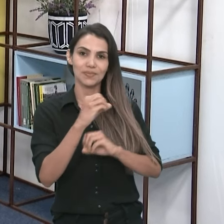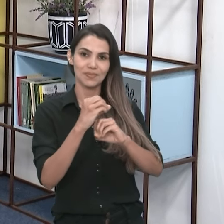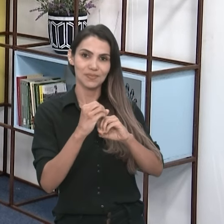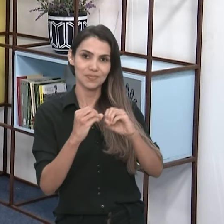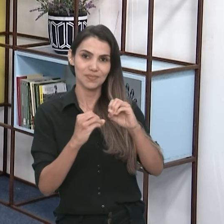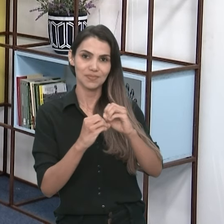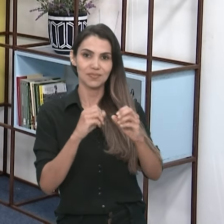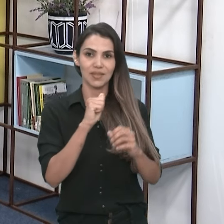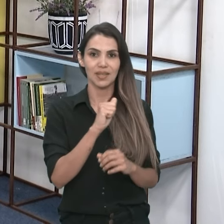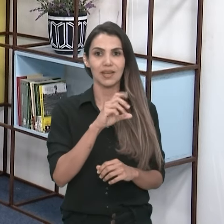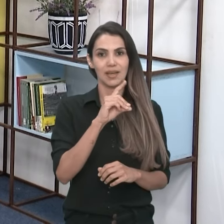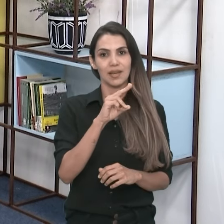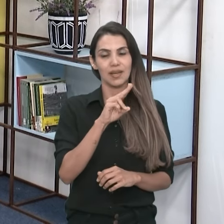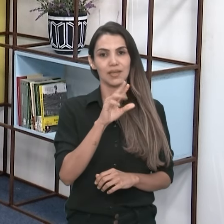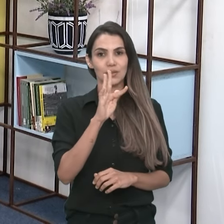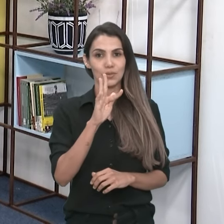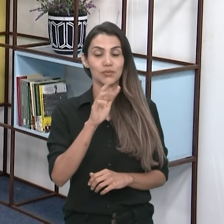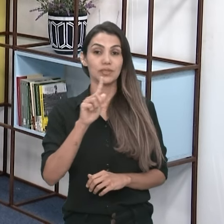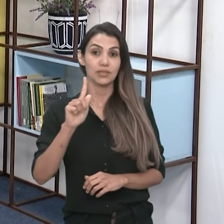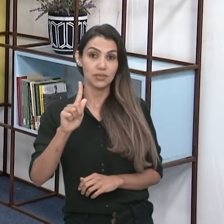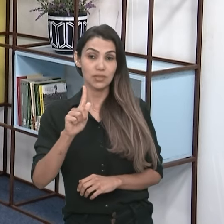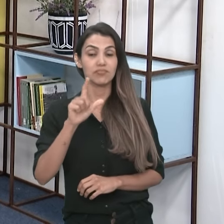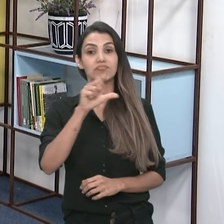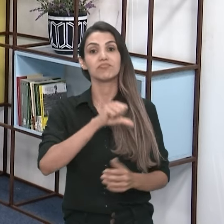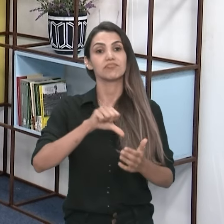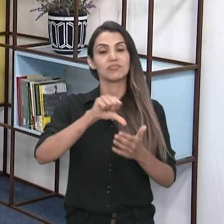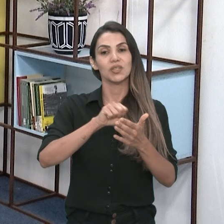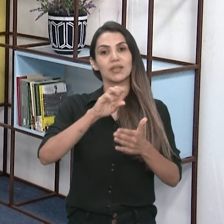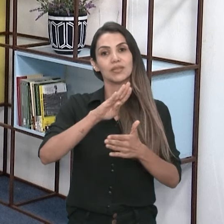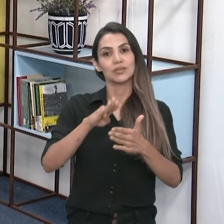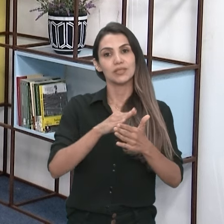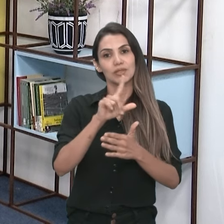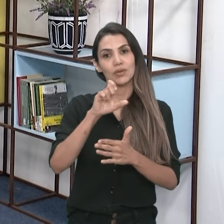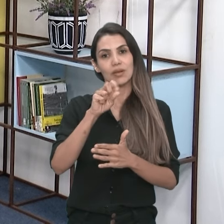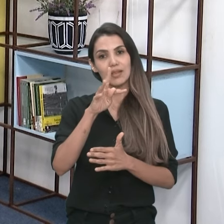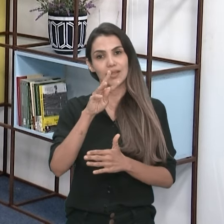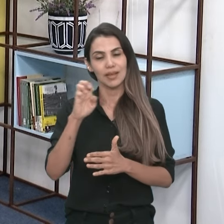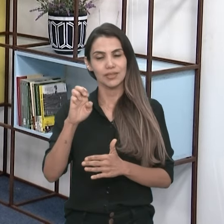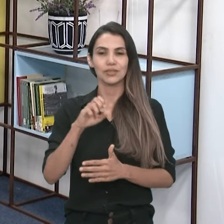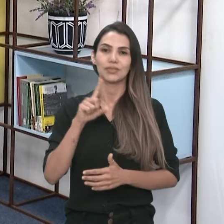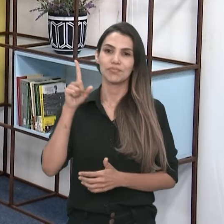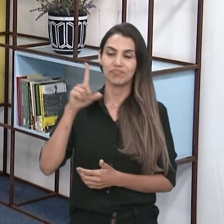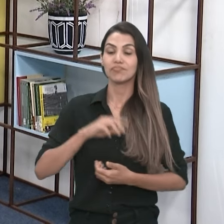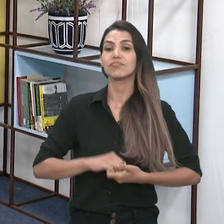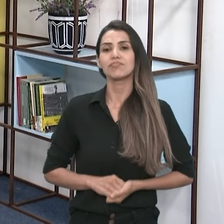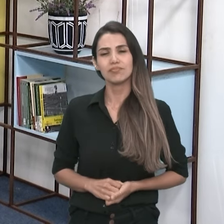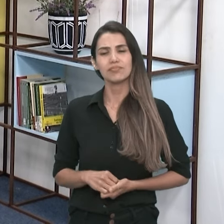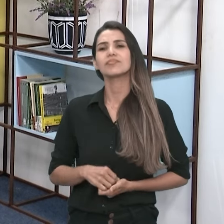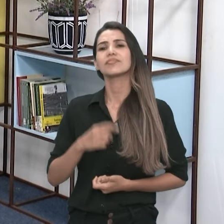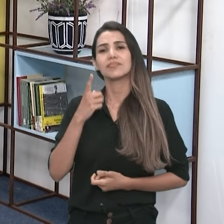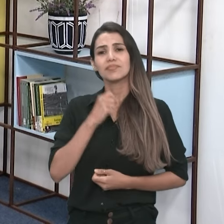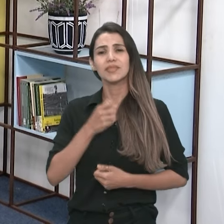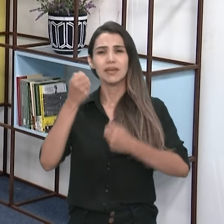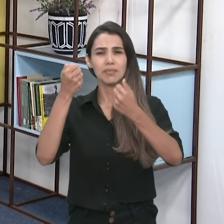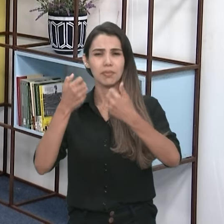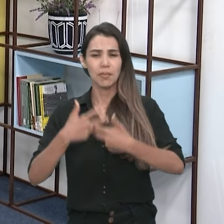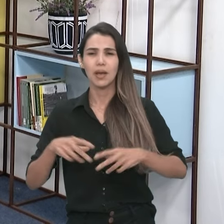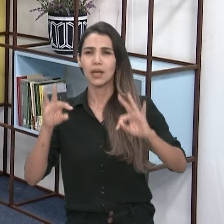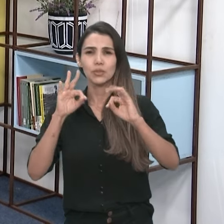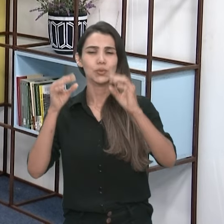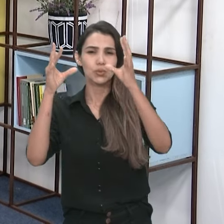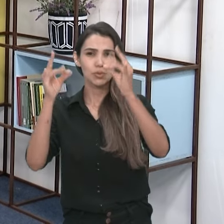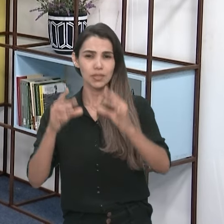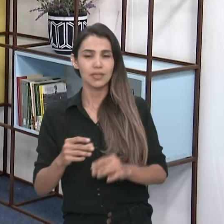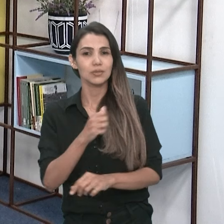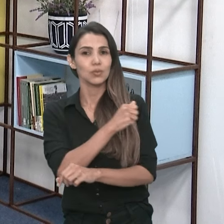a duf g que fica no Setor Leste Vila Nova quem conta os detalhes pra gente são os alunos de jornalismo da